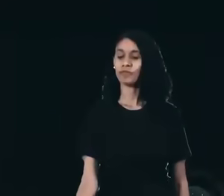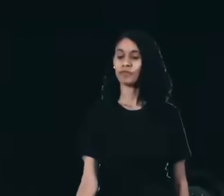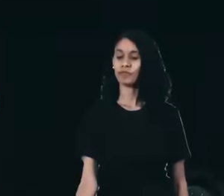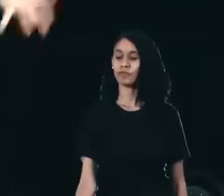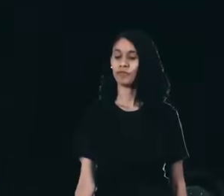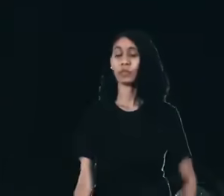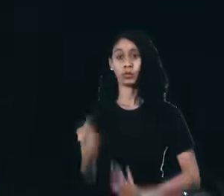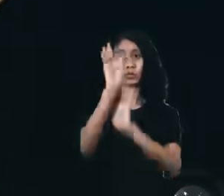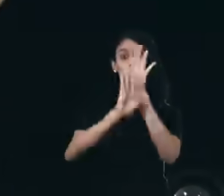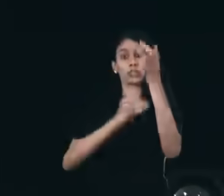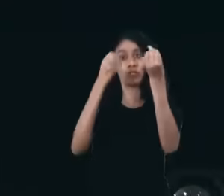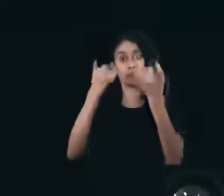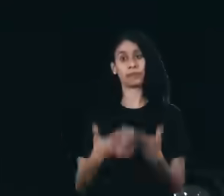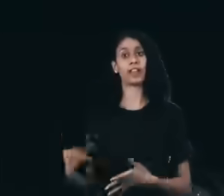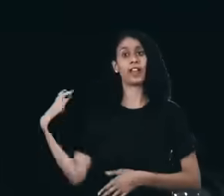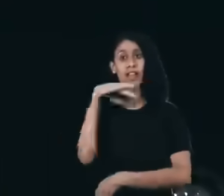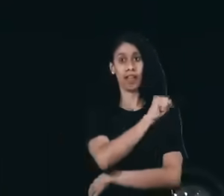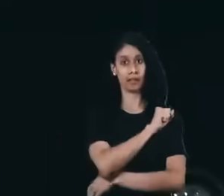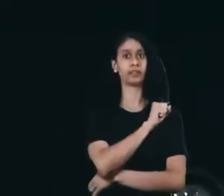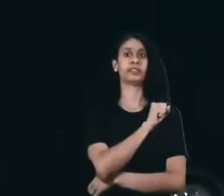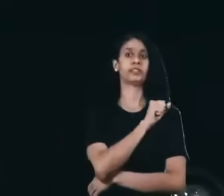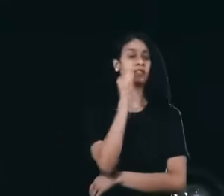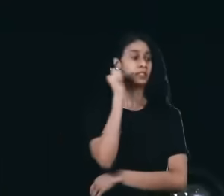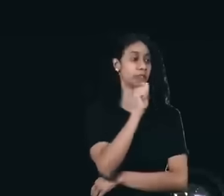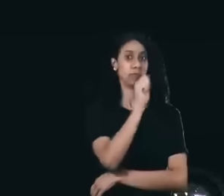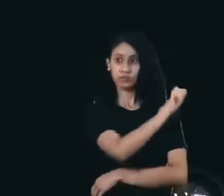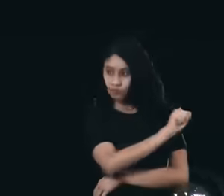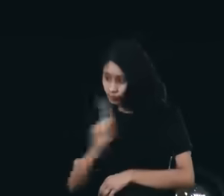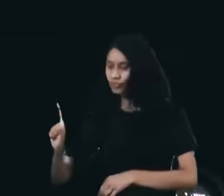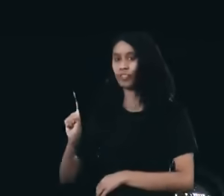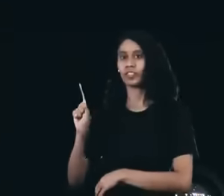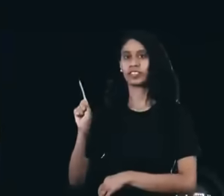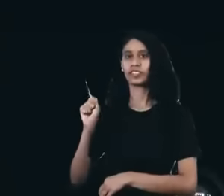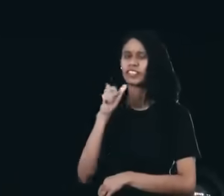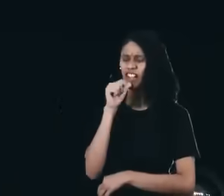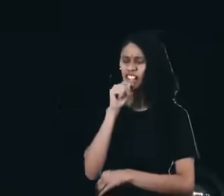O texto diz, depressa. Ela foi, ela deu água a